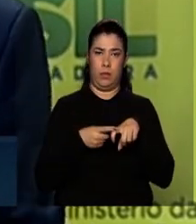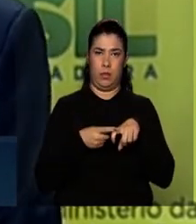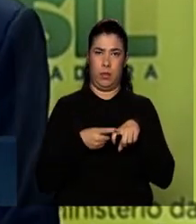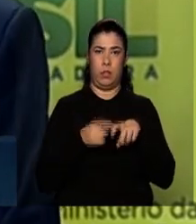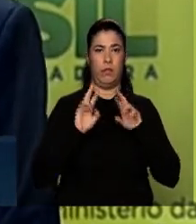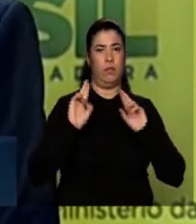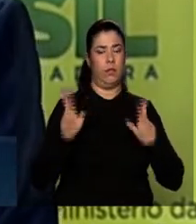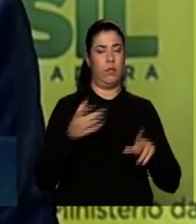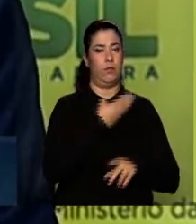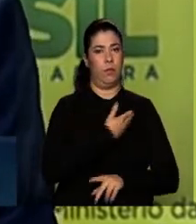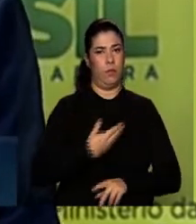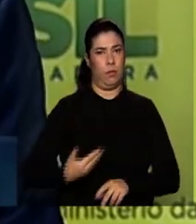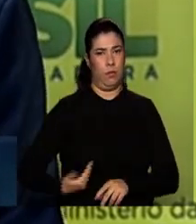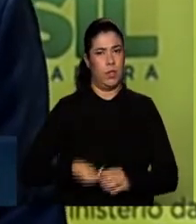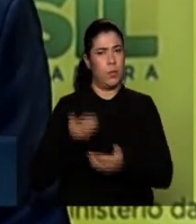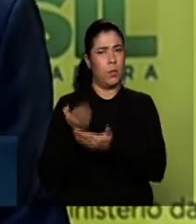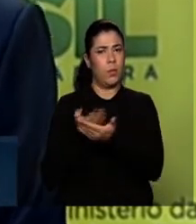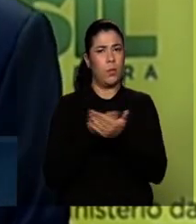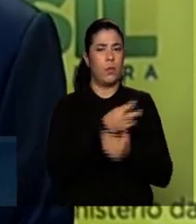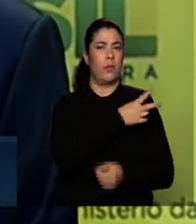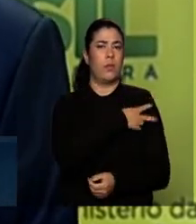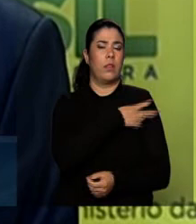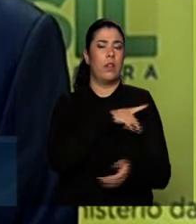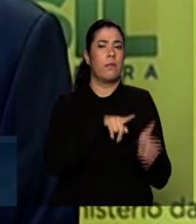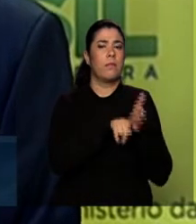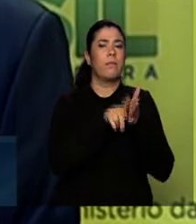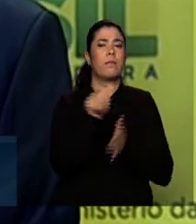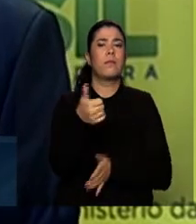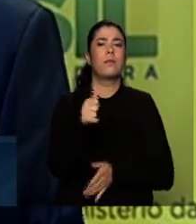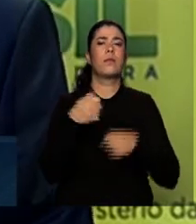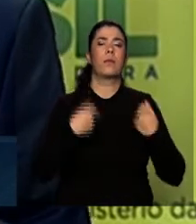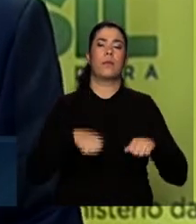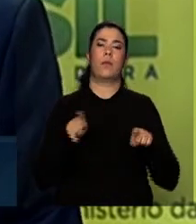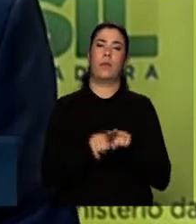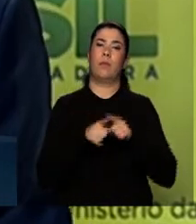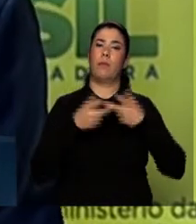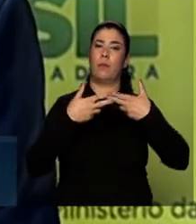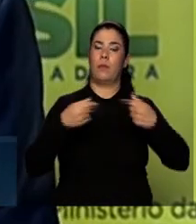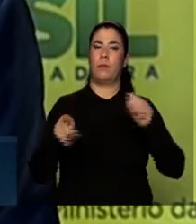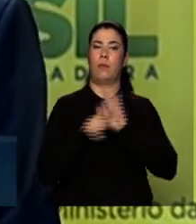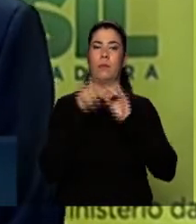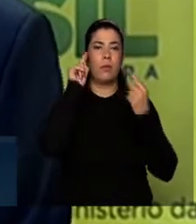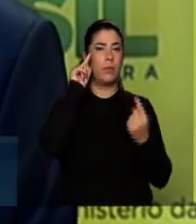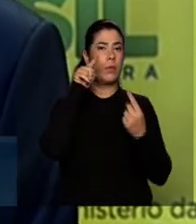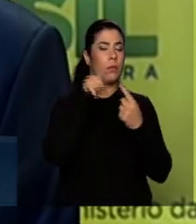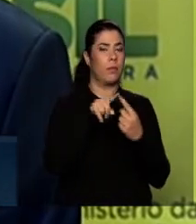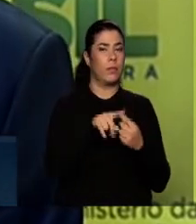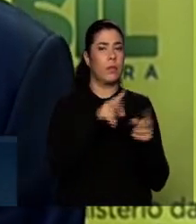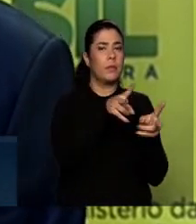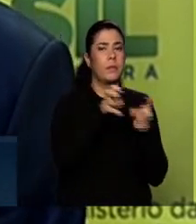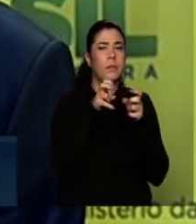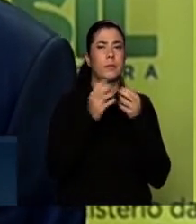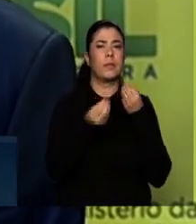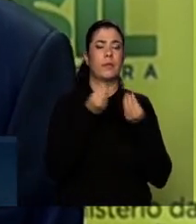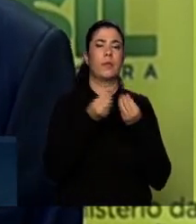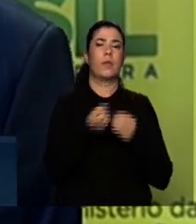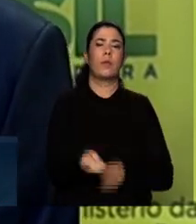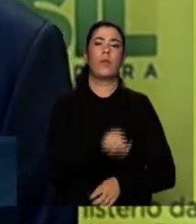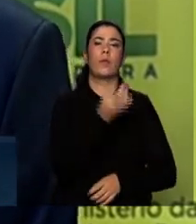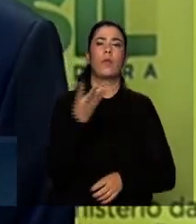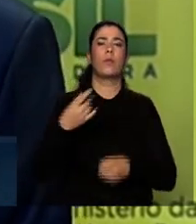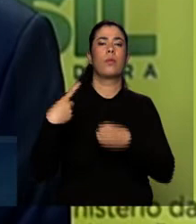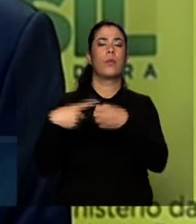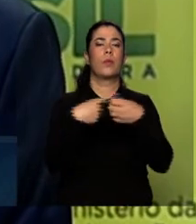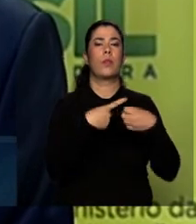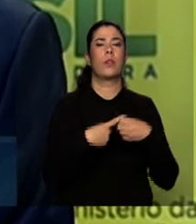estudos técnicos, avaliando a necessidade a partir de critérios muito objetivos, identifica quais são as